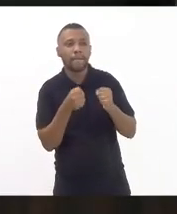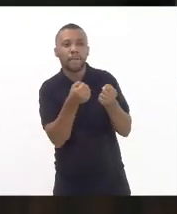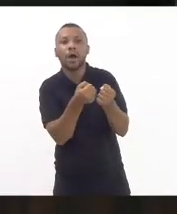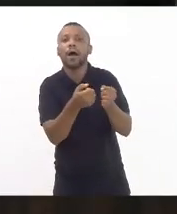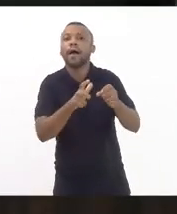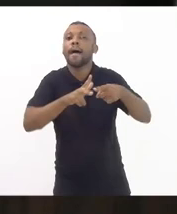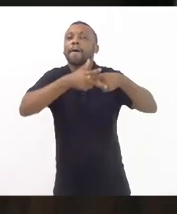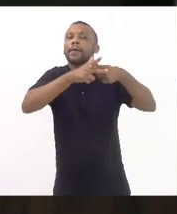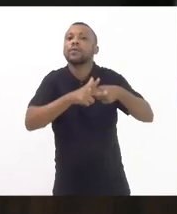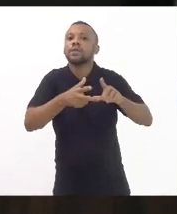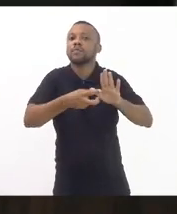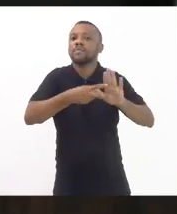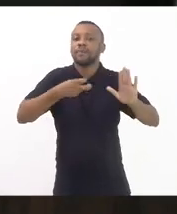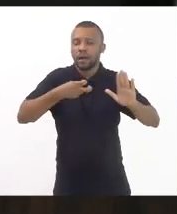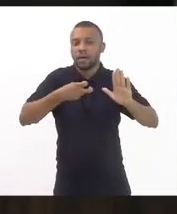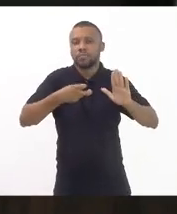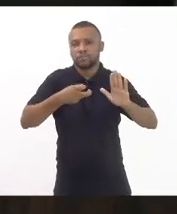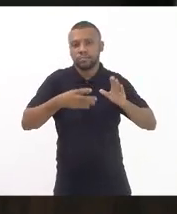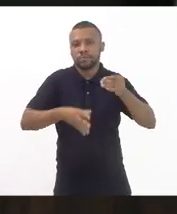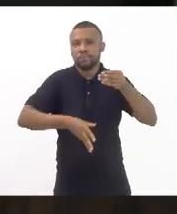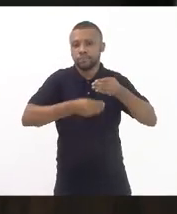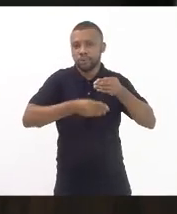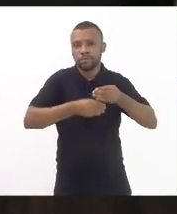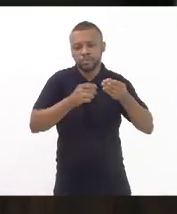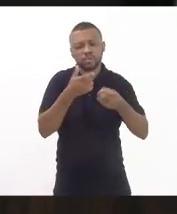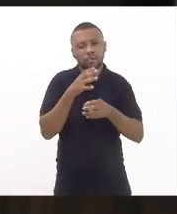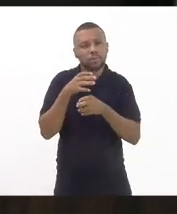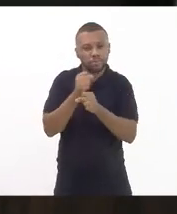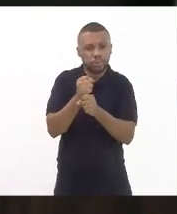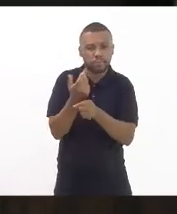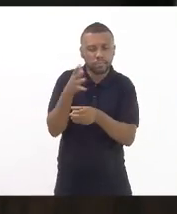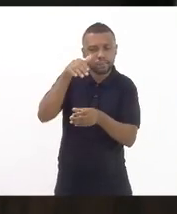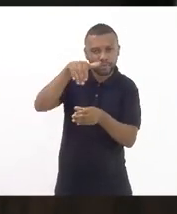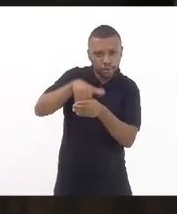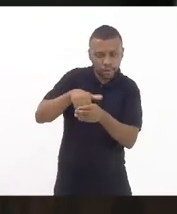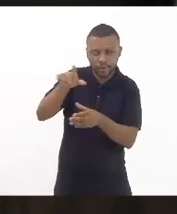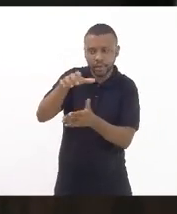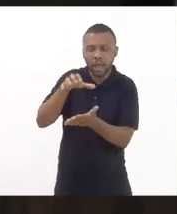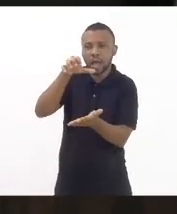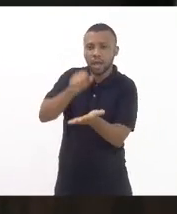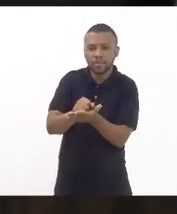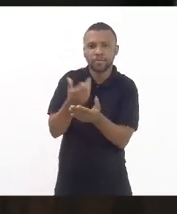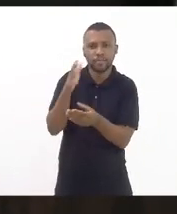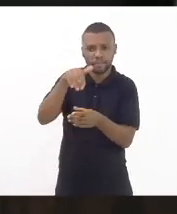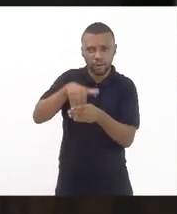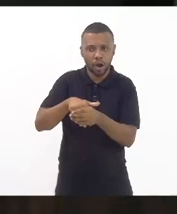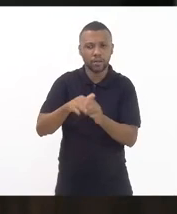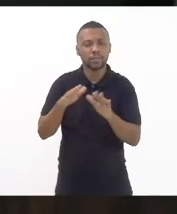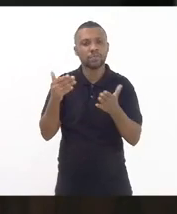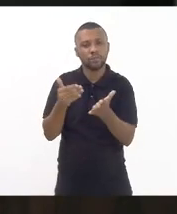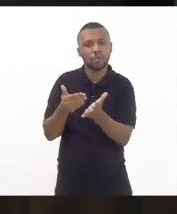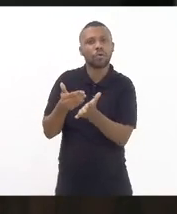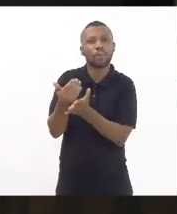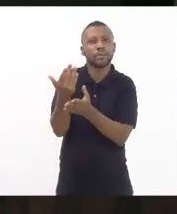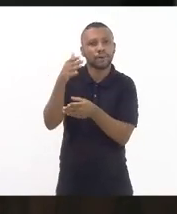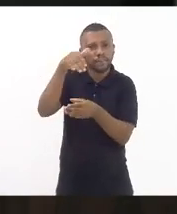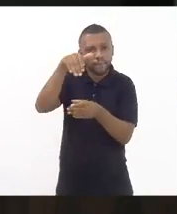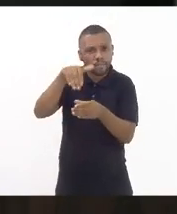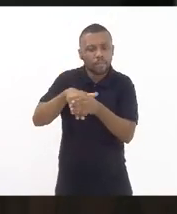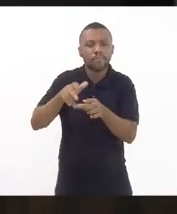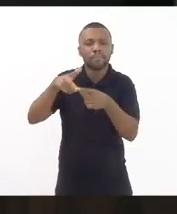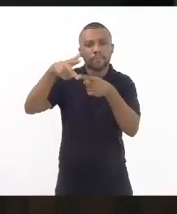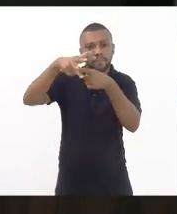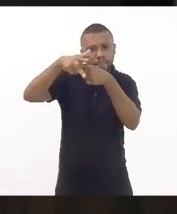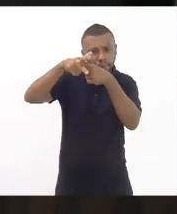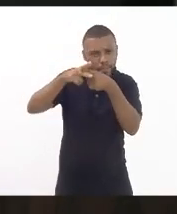Pela manutenção do veto acordado, vou fazer simbólico, Vossa Excelência faz conseguindo o voto. Então, em votação, pela manutenção